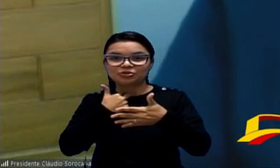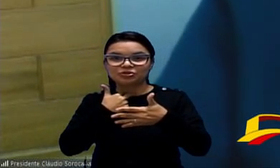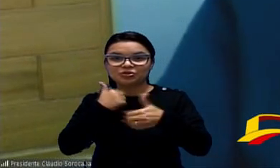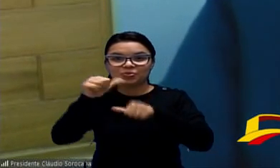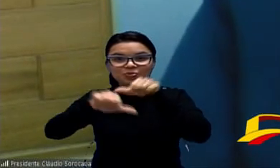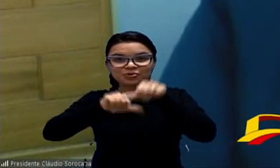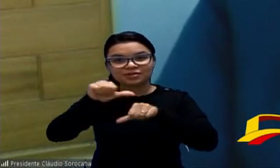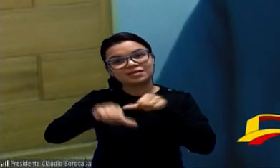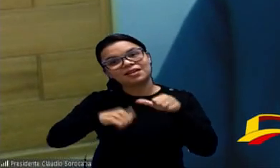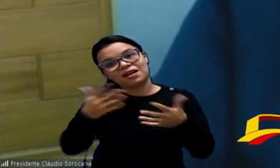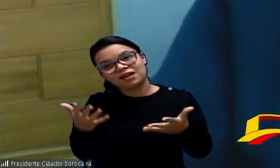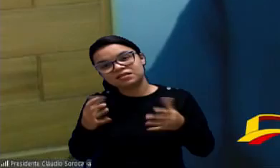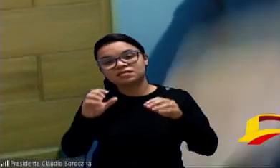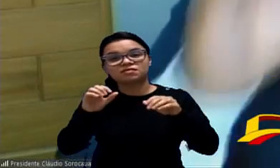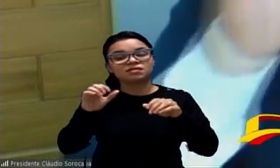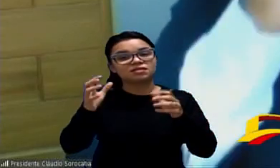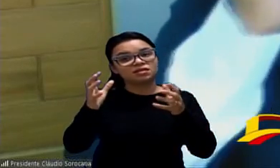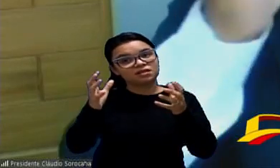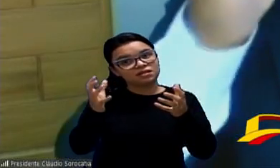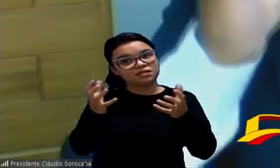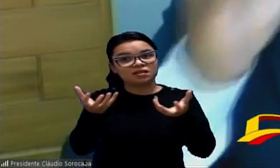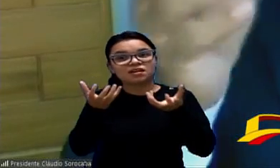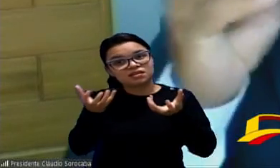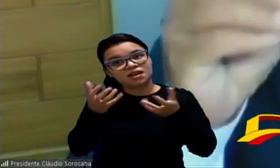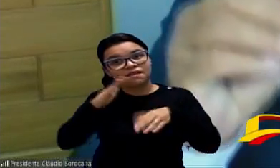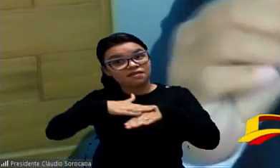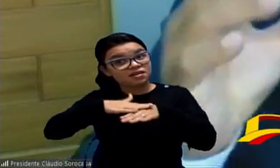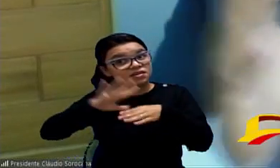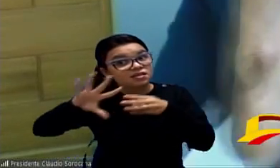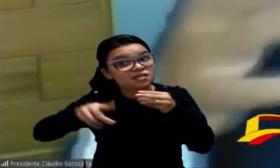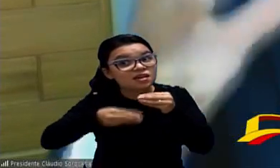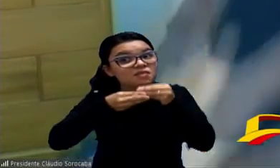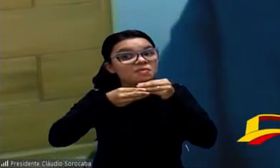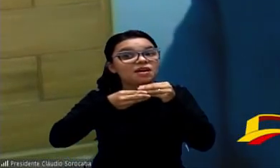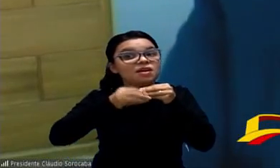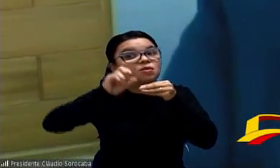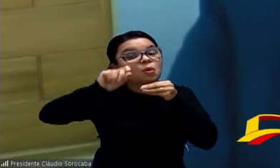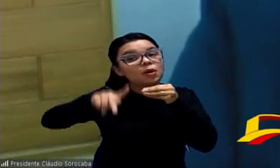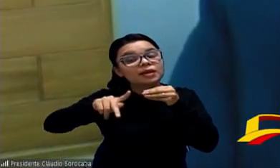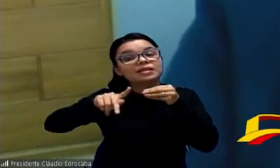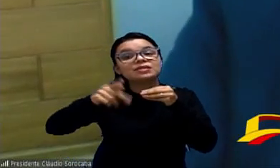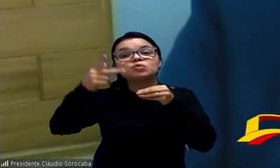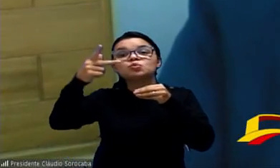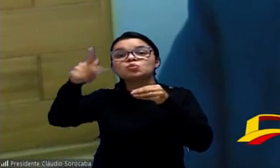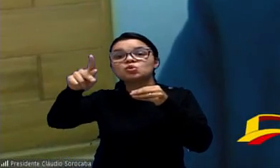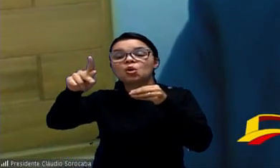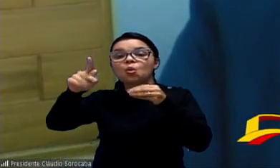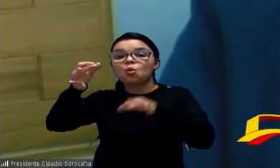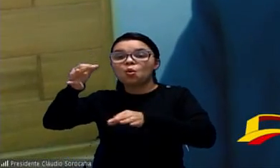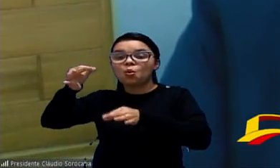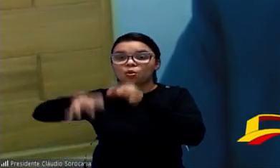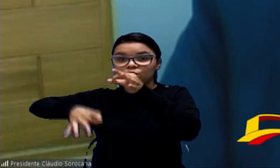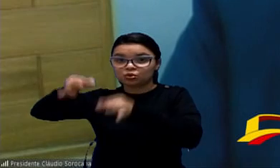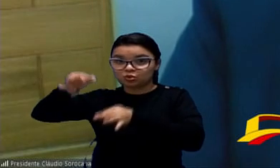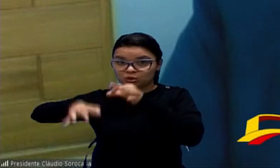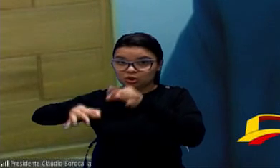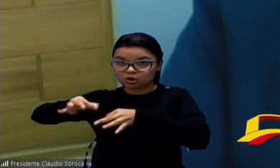não vamos perder só tempo. Mas, se Vossa Excelência puder, com o seu jurídico aí, bolar alguma coisa diferenciada, seria